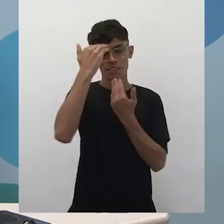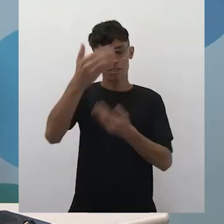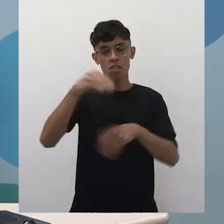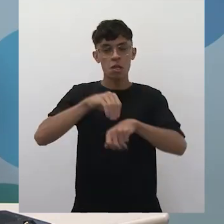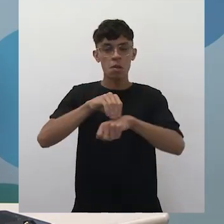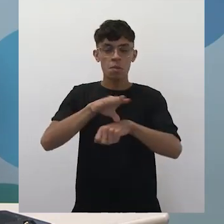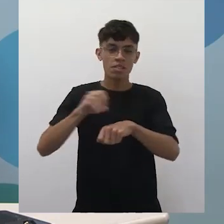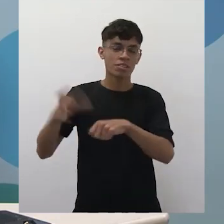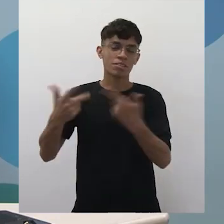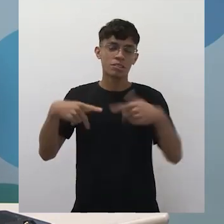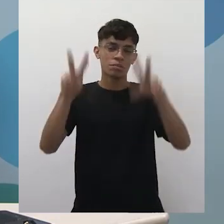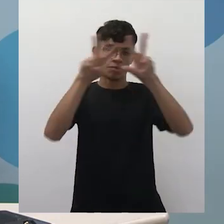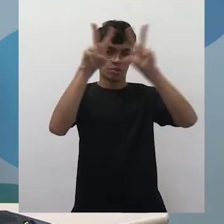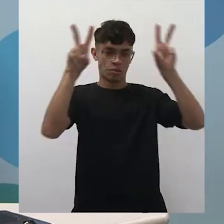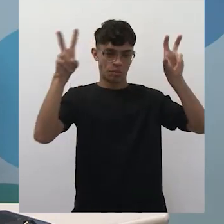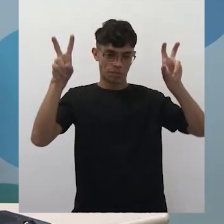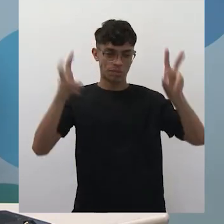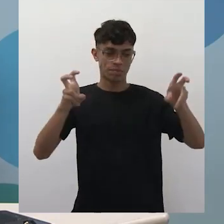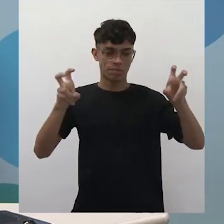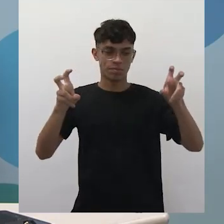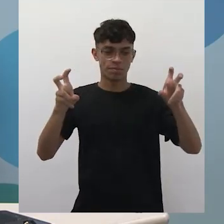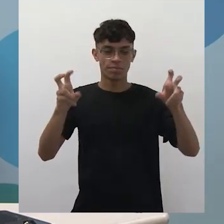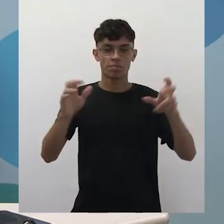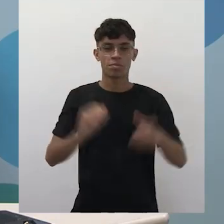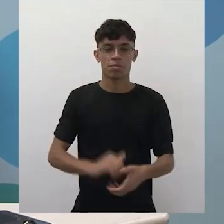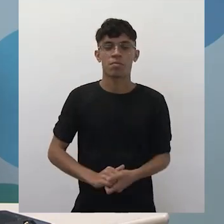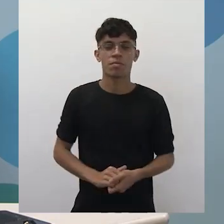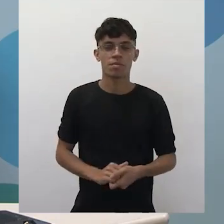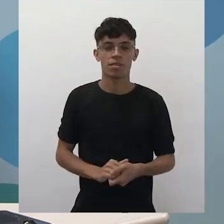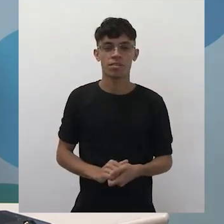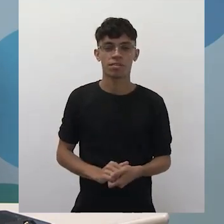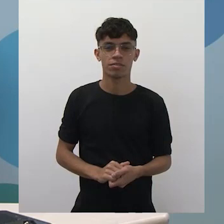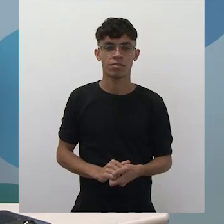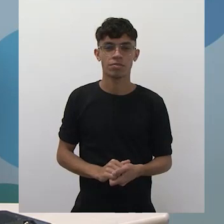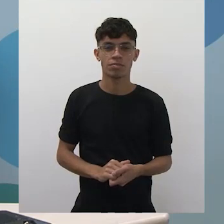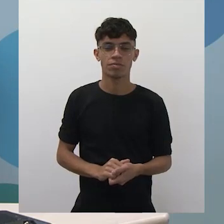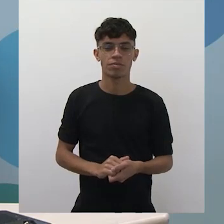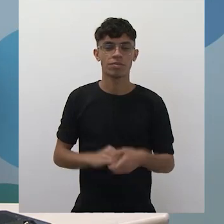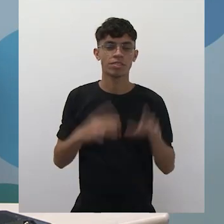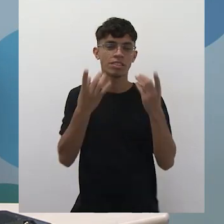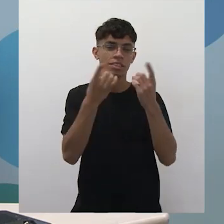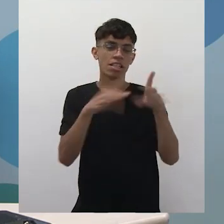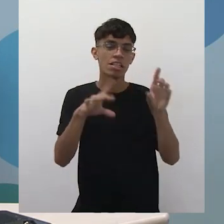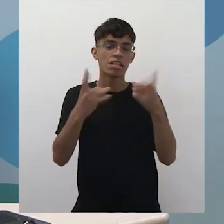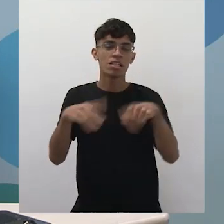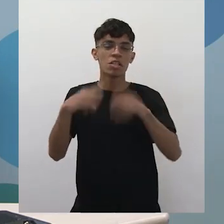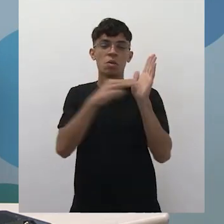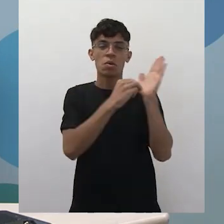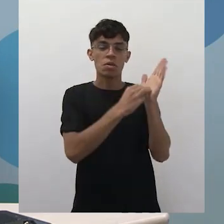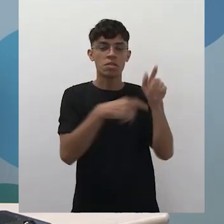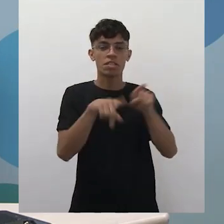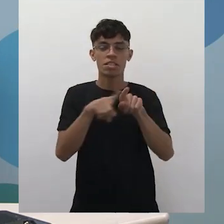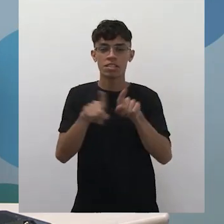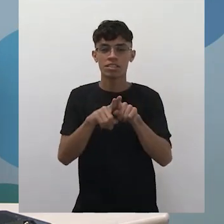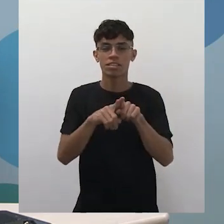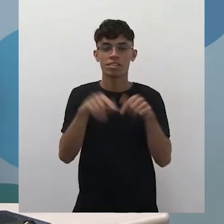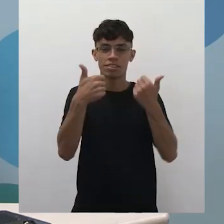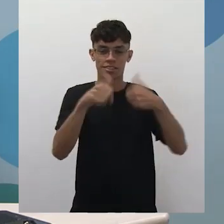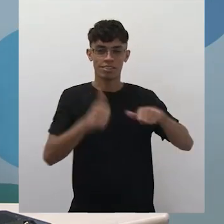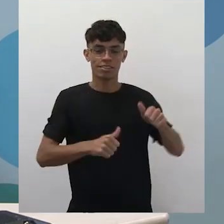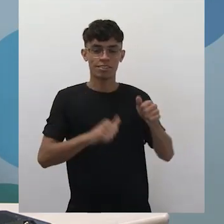trazendo um pouco dessa temática e discorrendo alguns aspectos didáticos, metodológicos e também aspectos